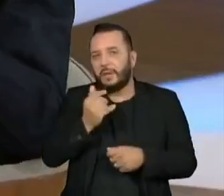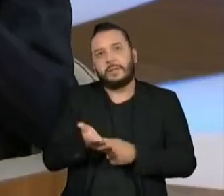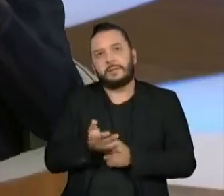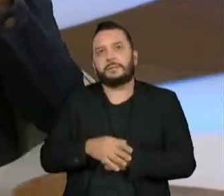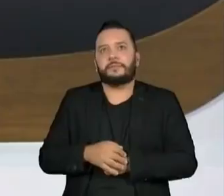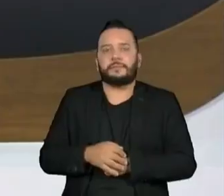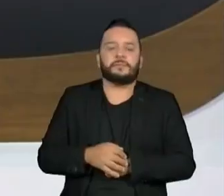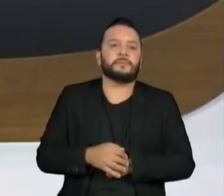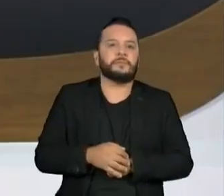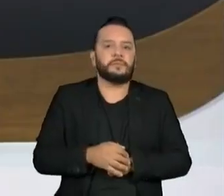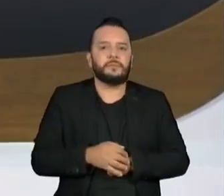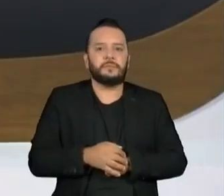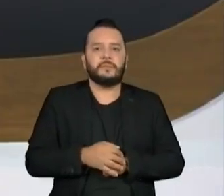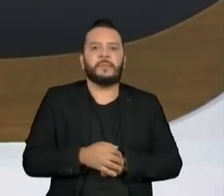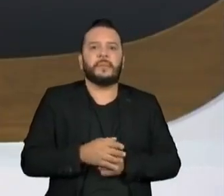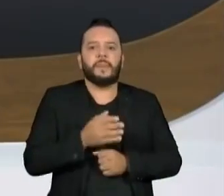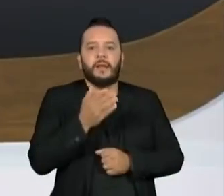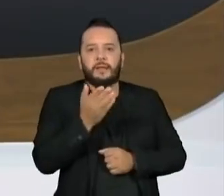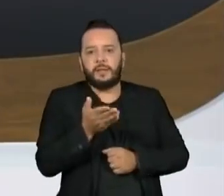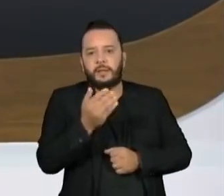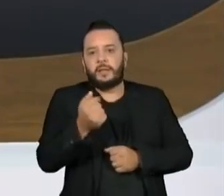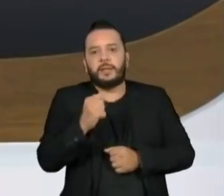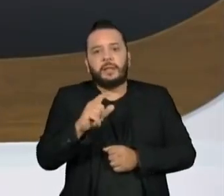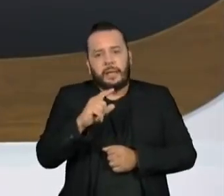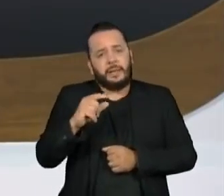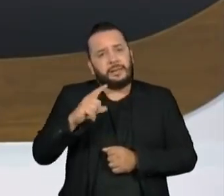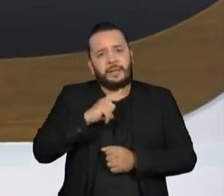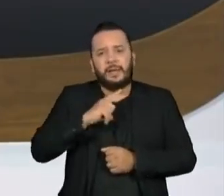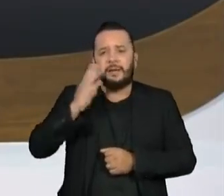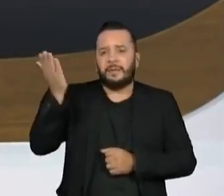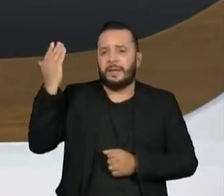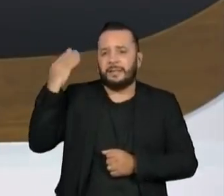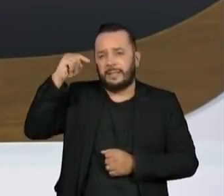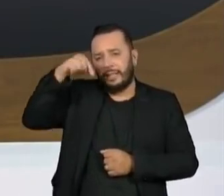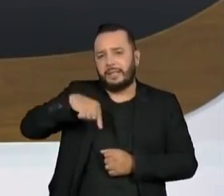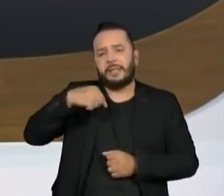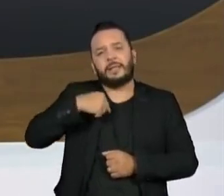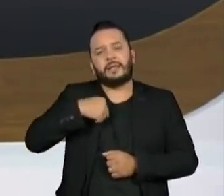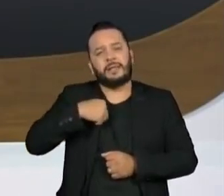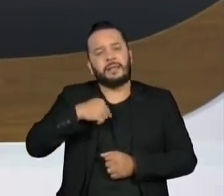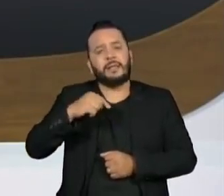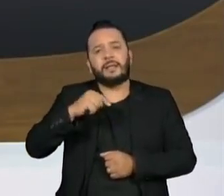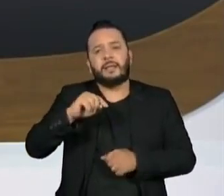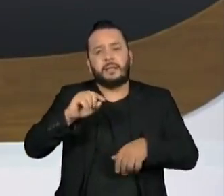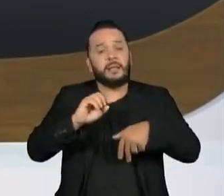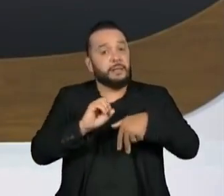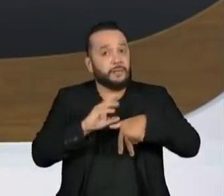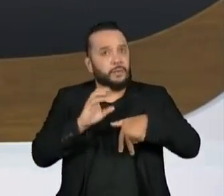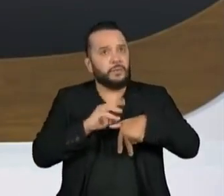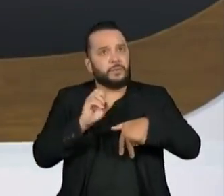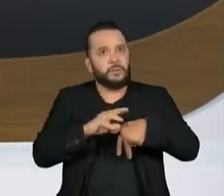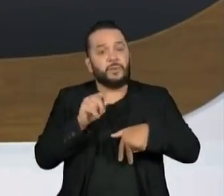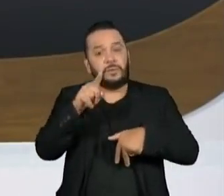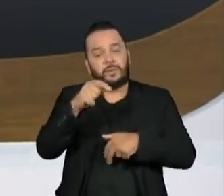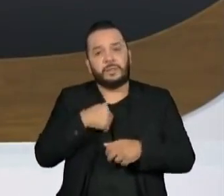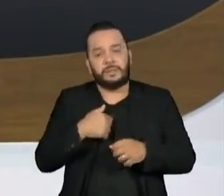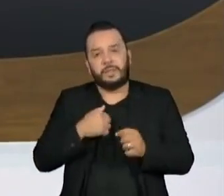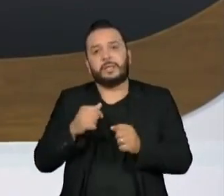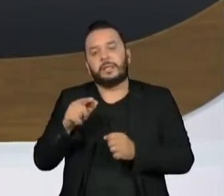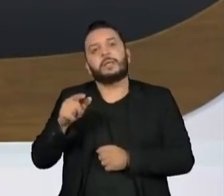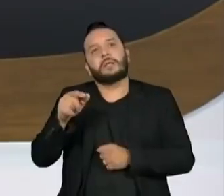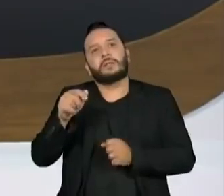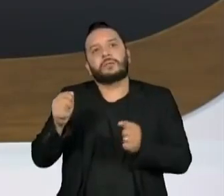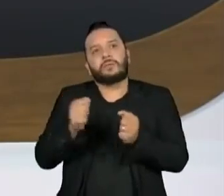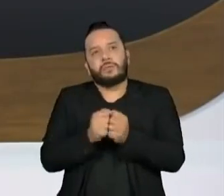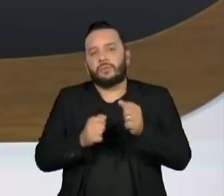Caetano, o Lixote fez uma menção a um programa que foi aqui na TV Cultura, o Vox Populi, em que você e o Geraldo Marink, em dado momento,